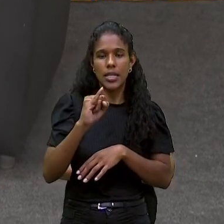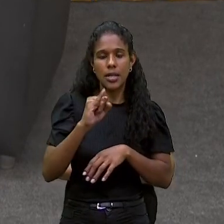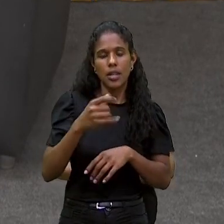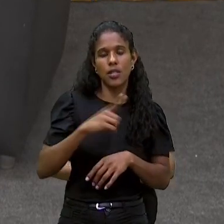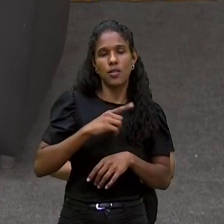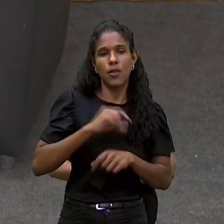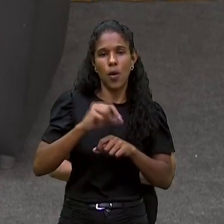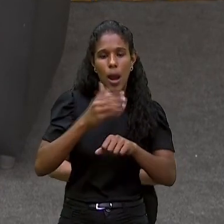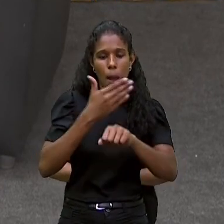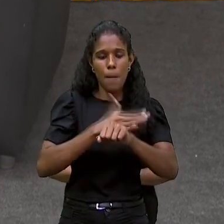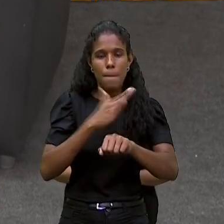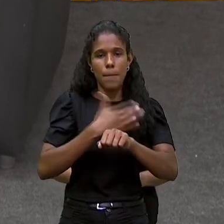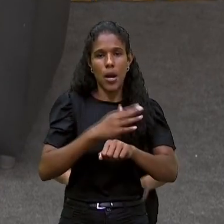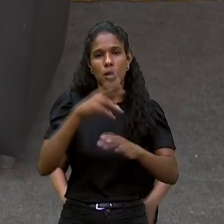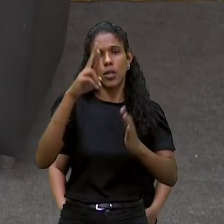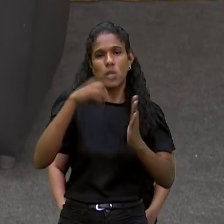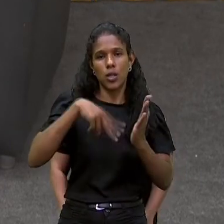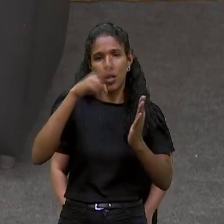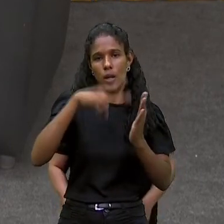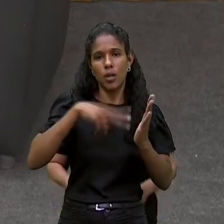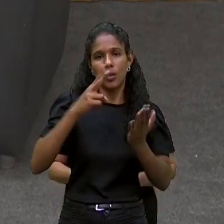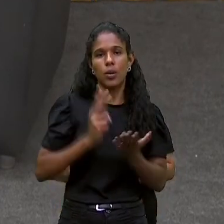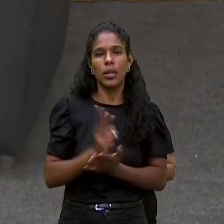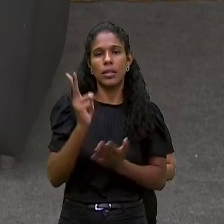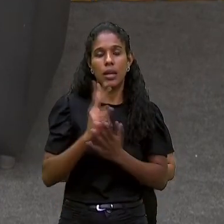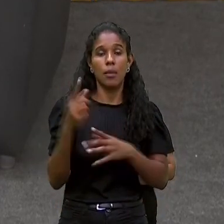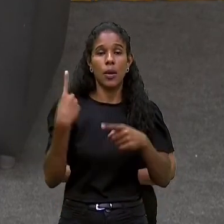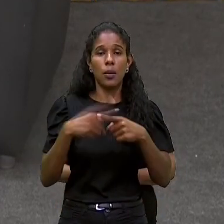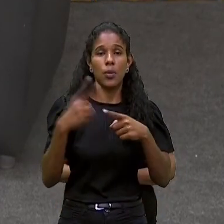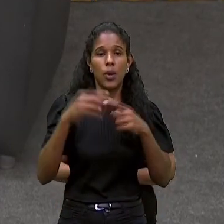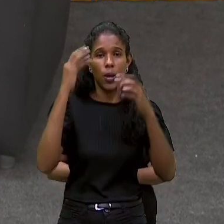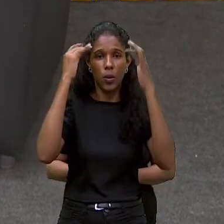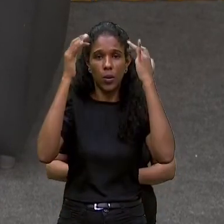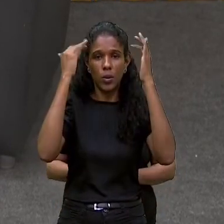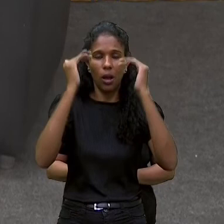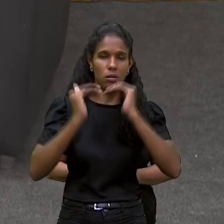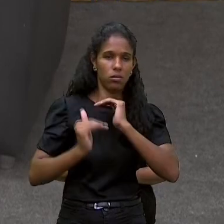caminhos são criados, sinapses são criadas, e por esse motivo,